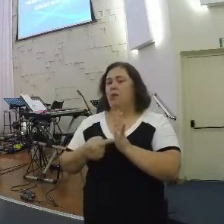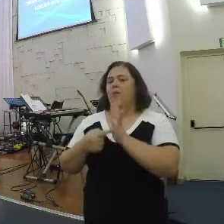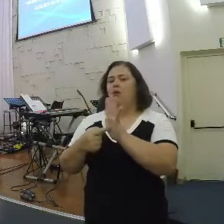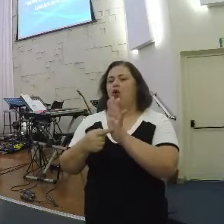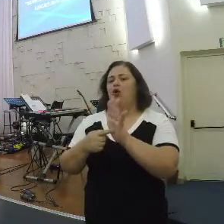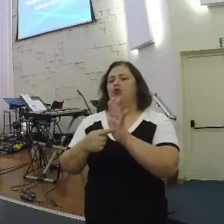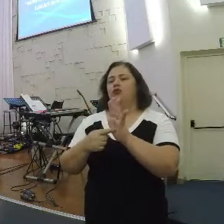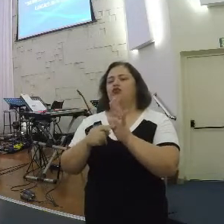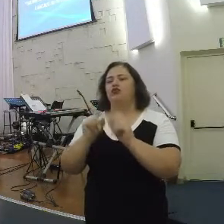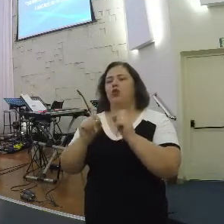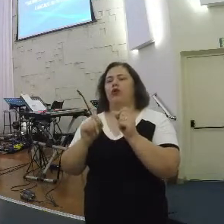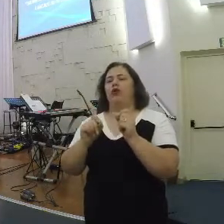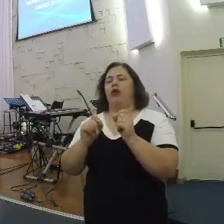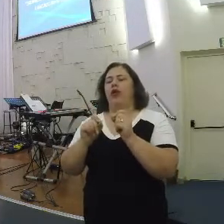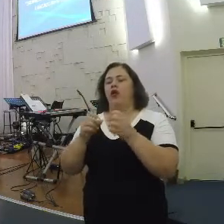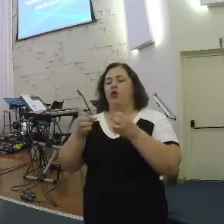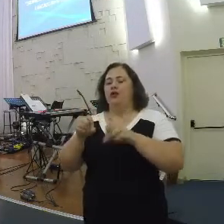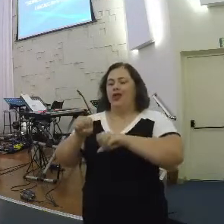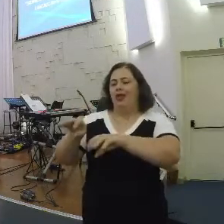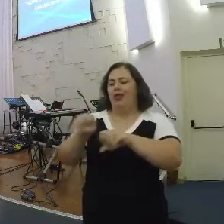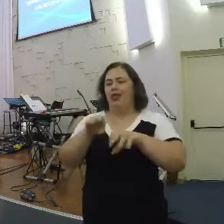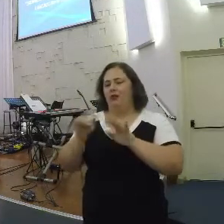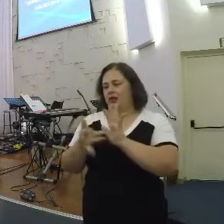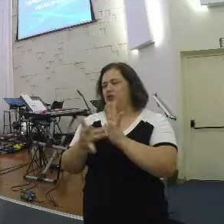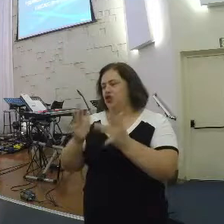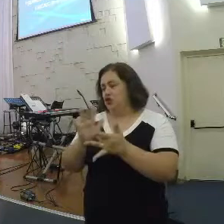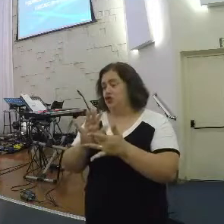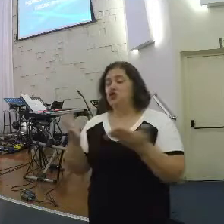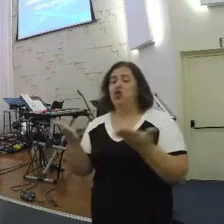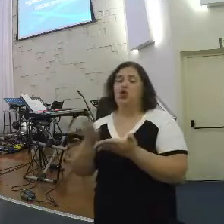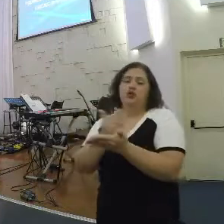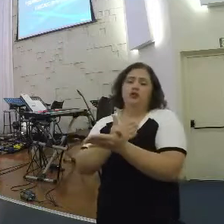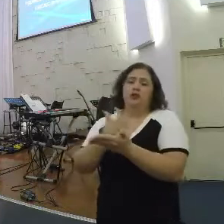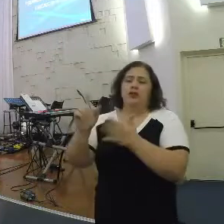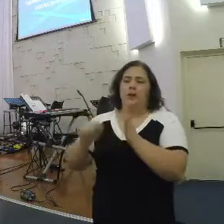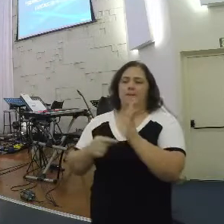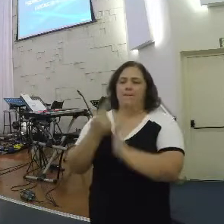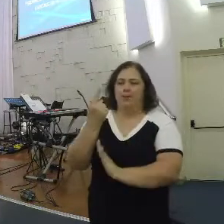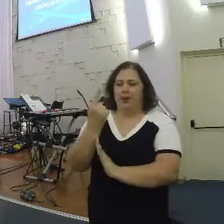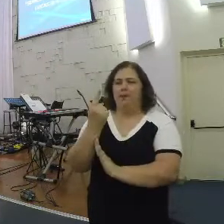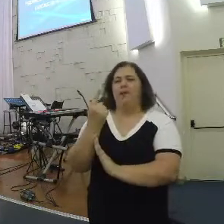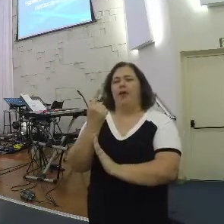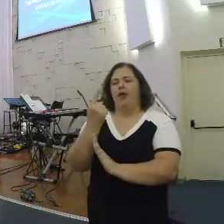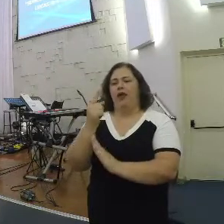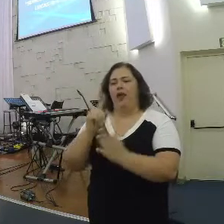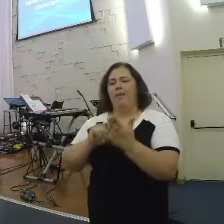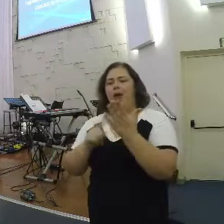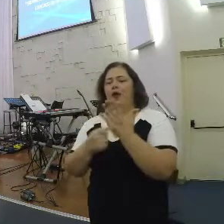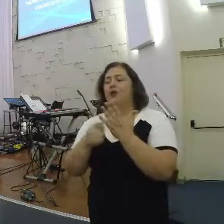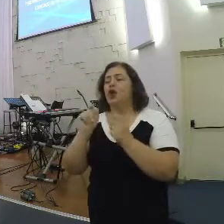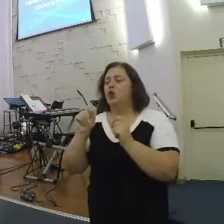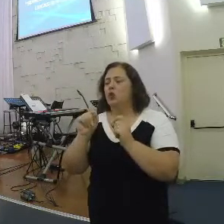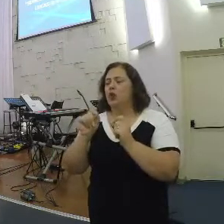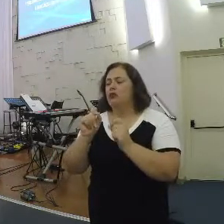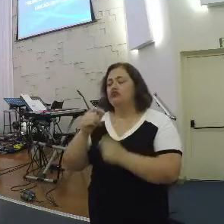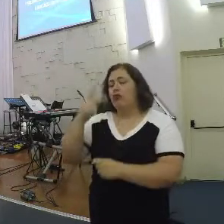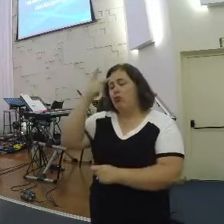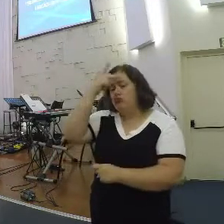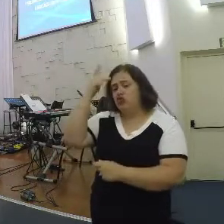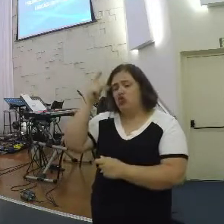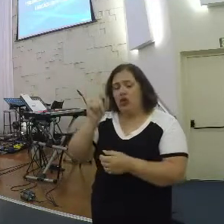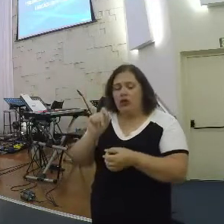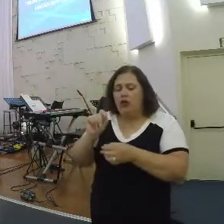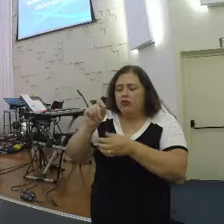muito. Hoje falaremos sobre essa primeira parábola, que é a parábola do semeador.